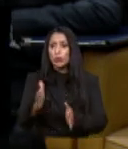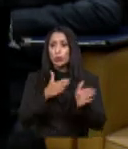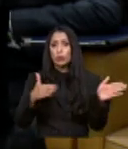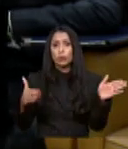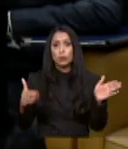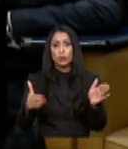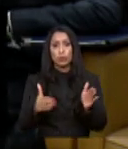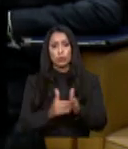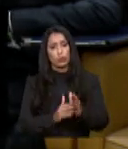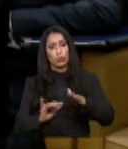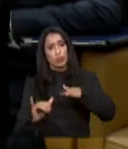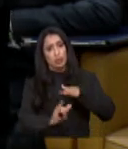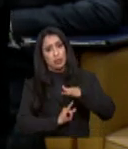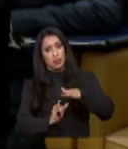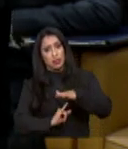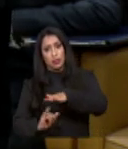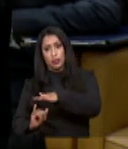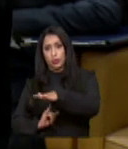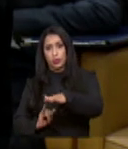institucionalidade.